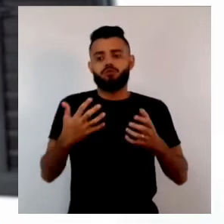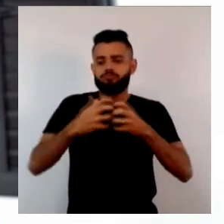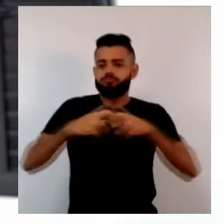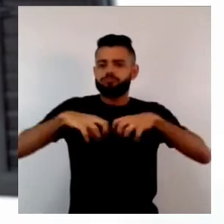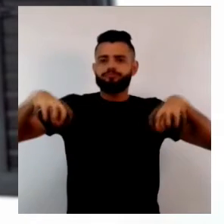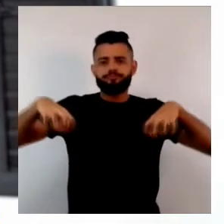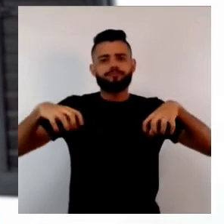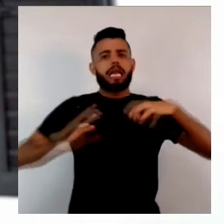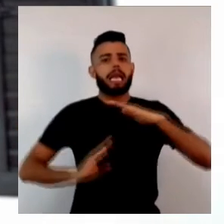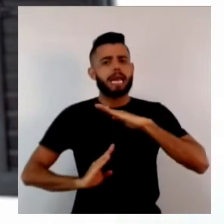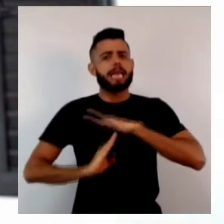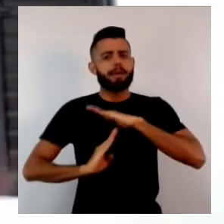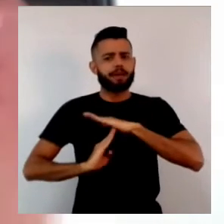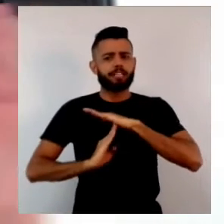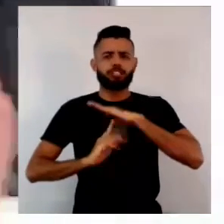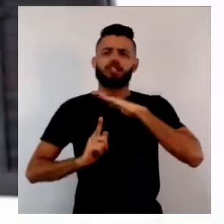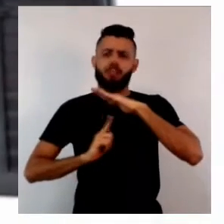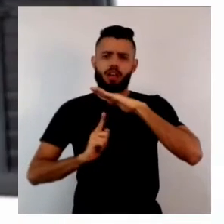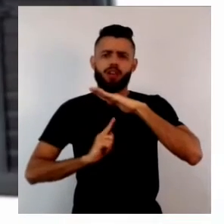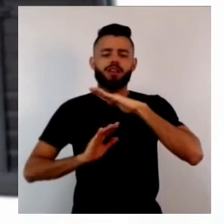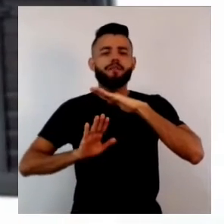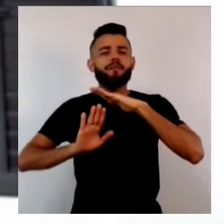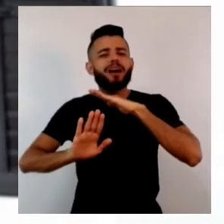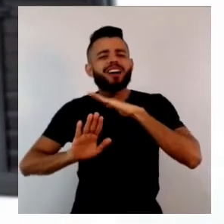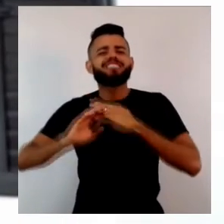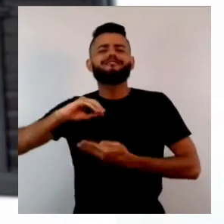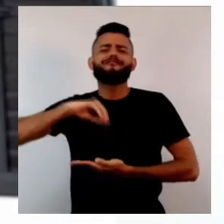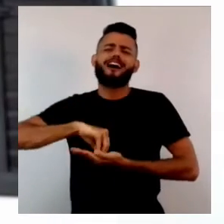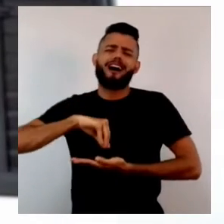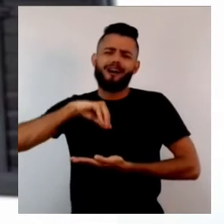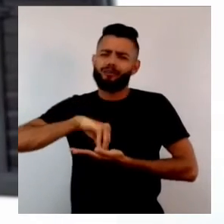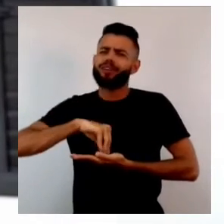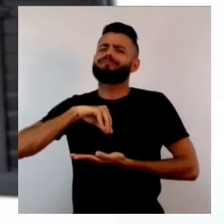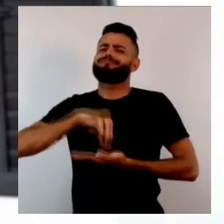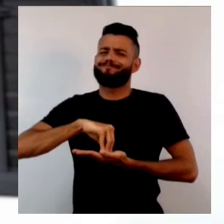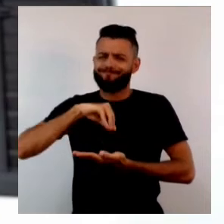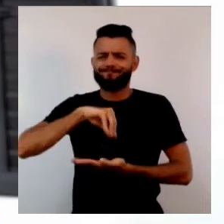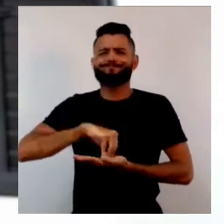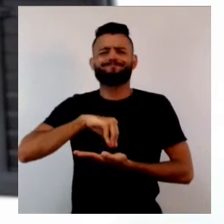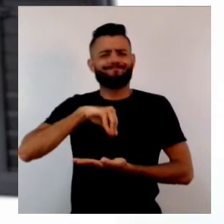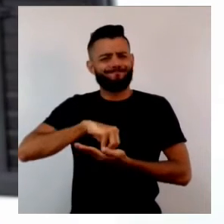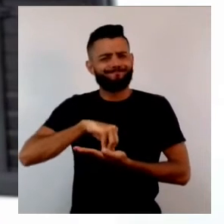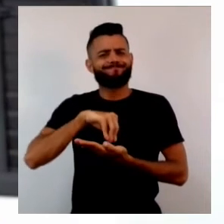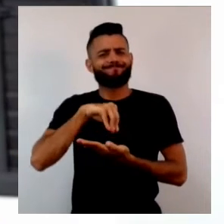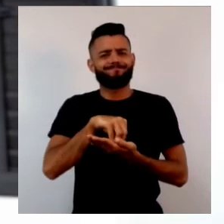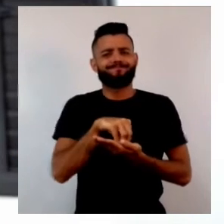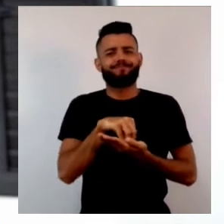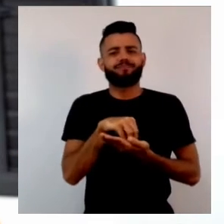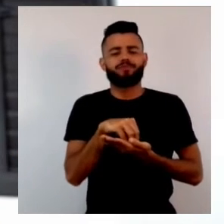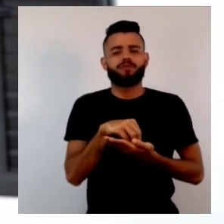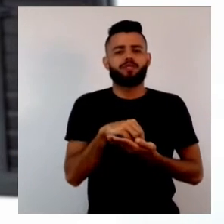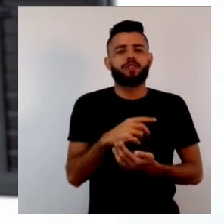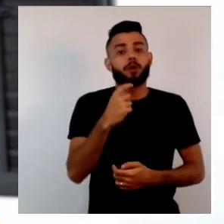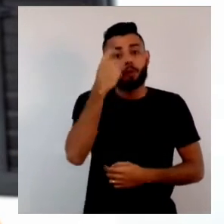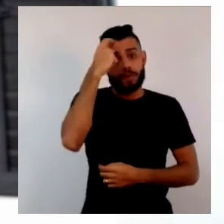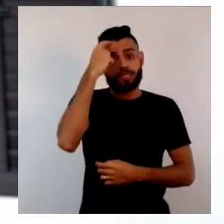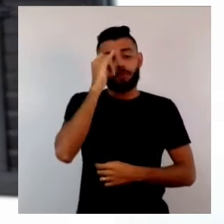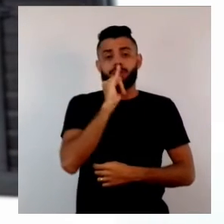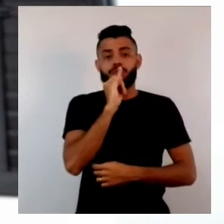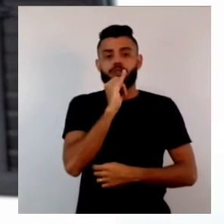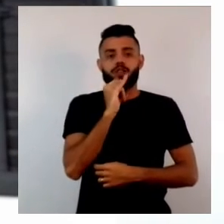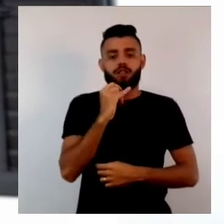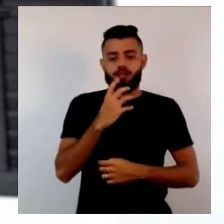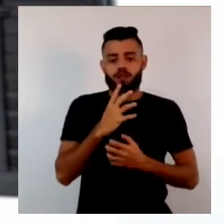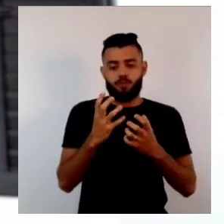Mas a gente ainda está longe de achar, eu pelo menos, estou longe de achar que a polarização, para o meu debate, é